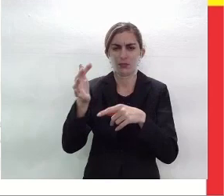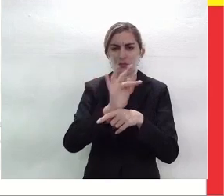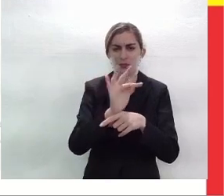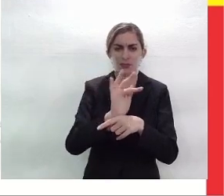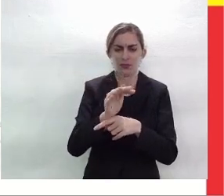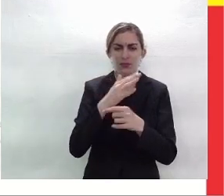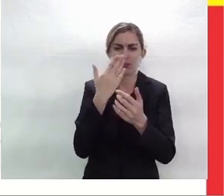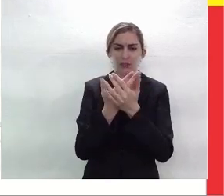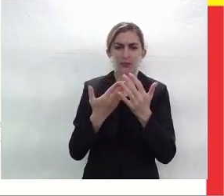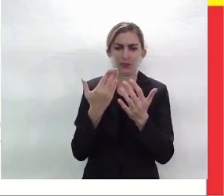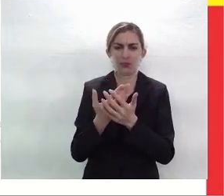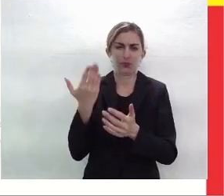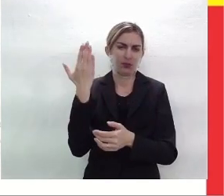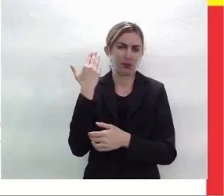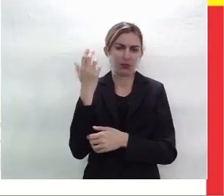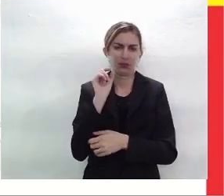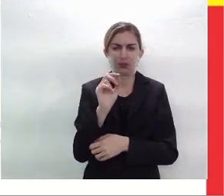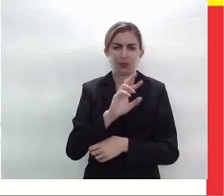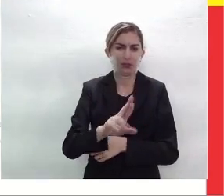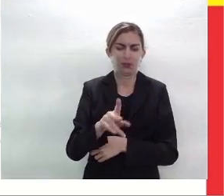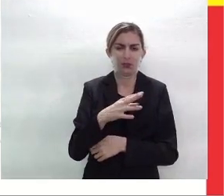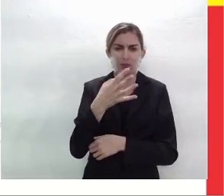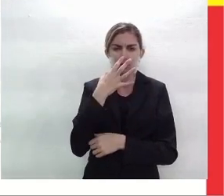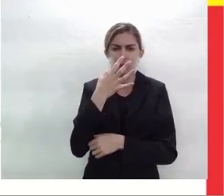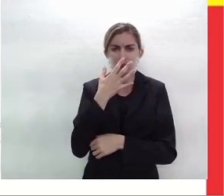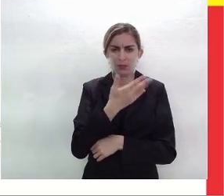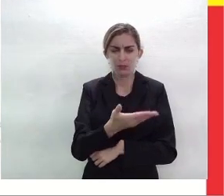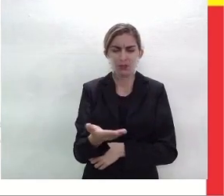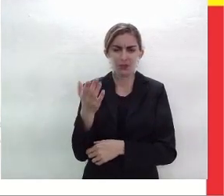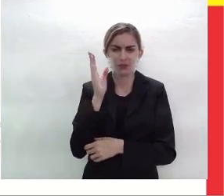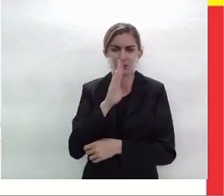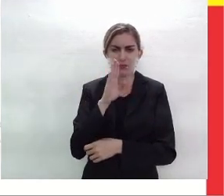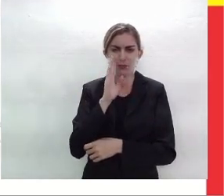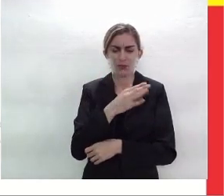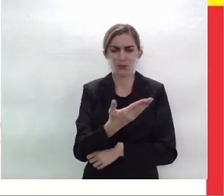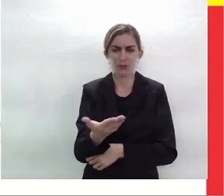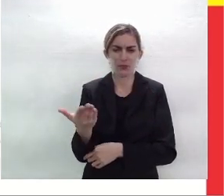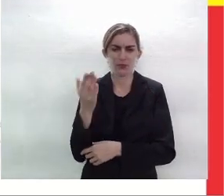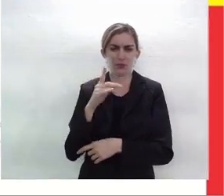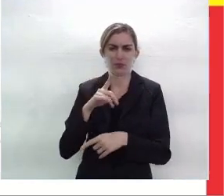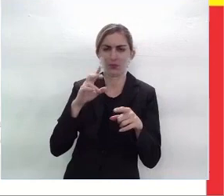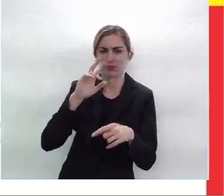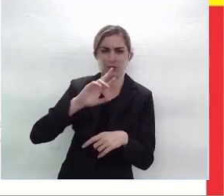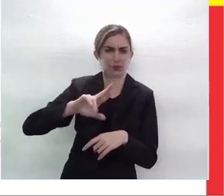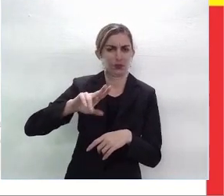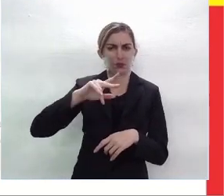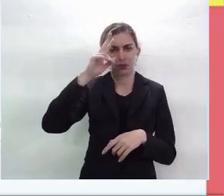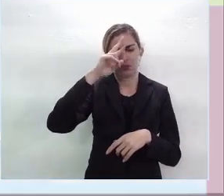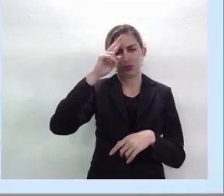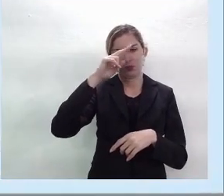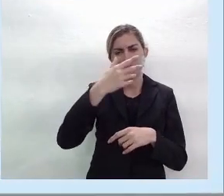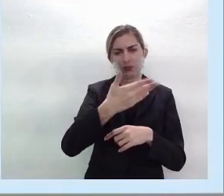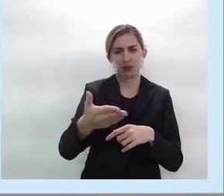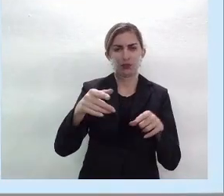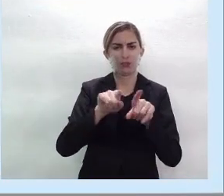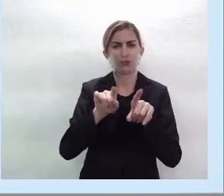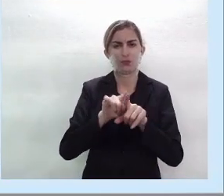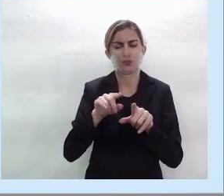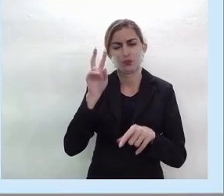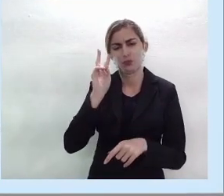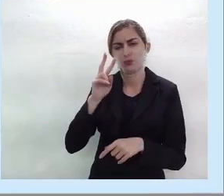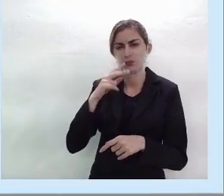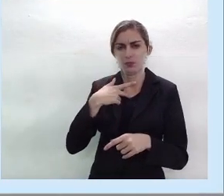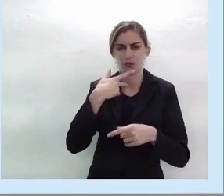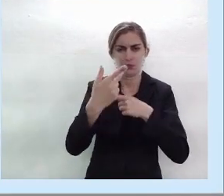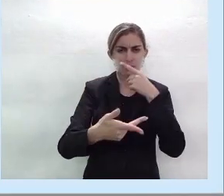revisitar o vídeo da aula passada. Quem não assistiu, assiste lá que está bem legal. Ou quem não lembra, vê um pouquinho também lá para